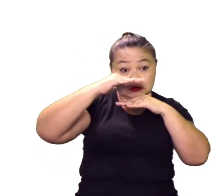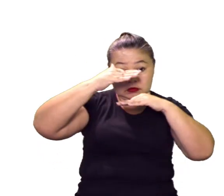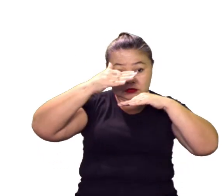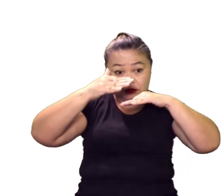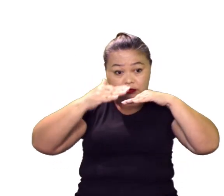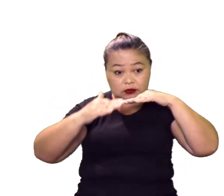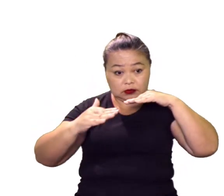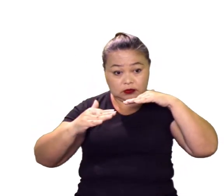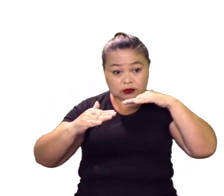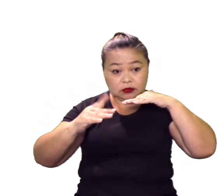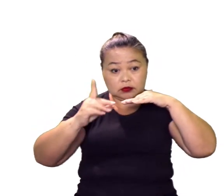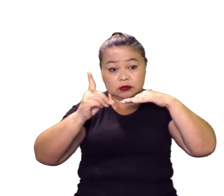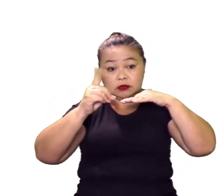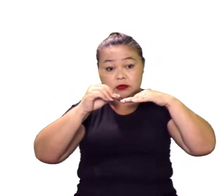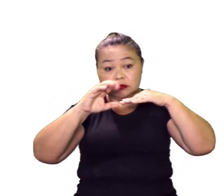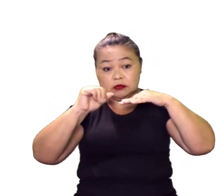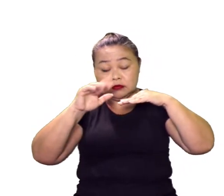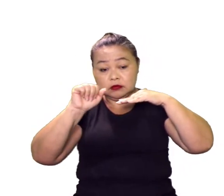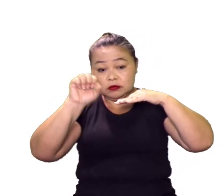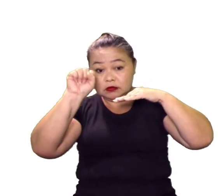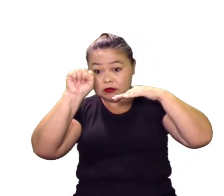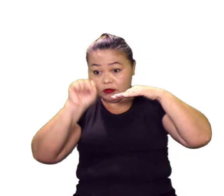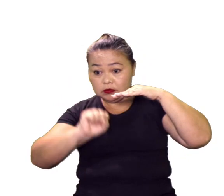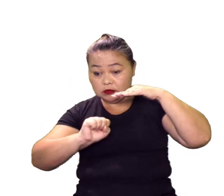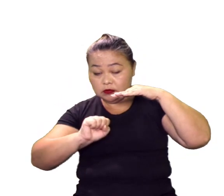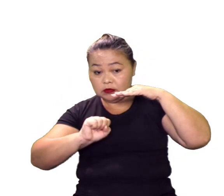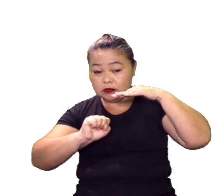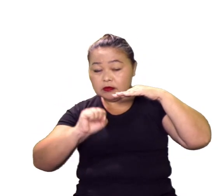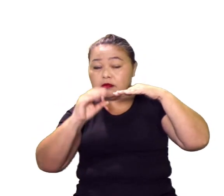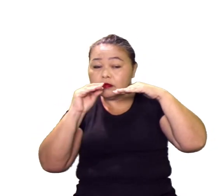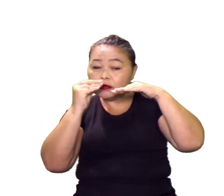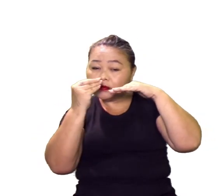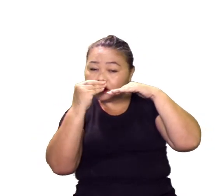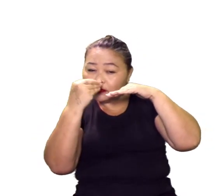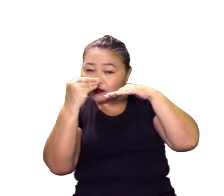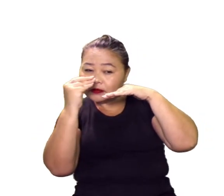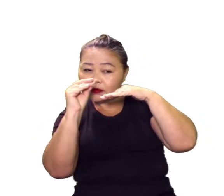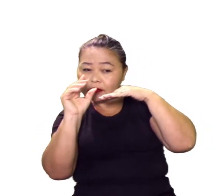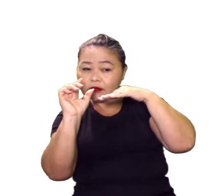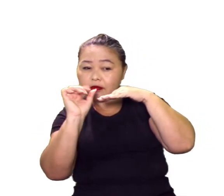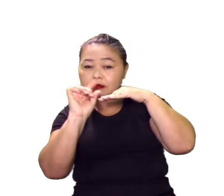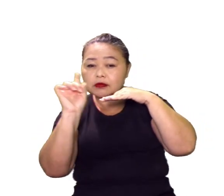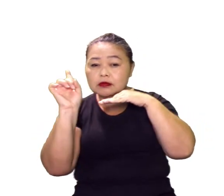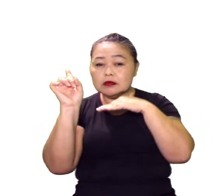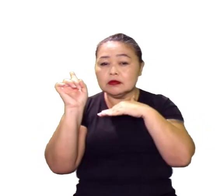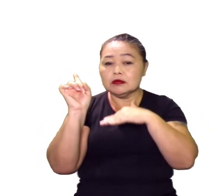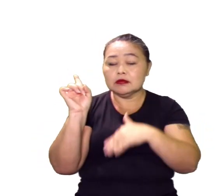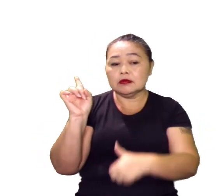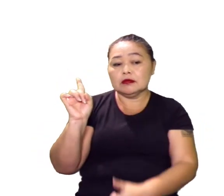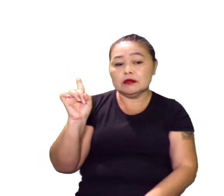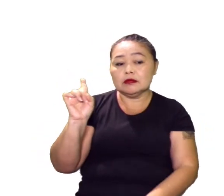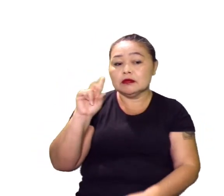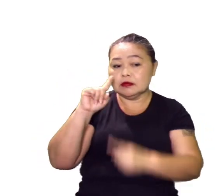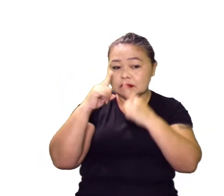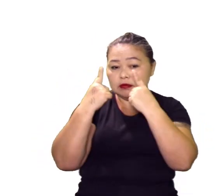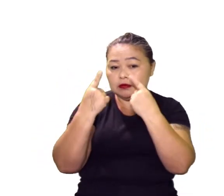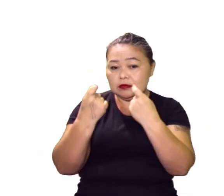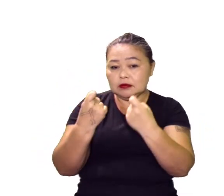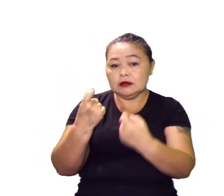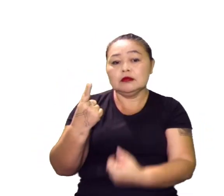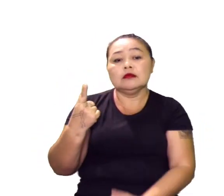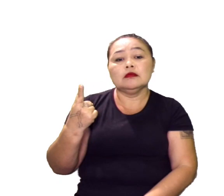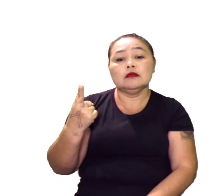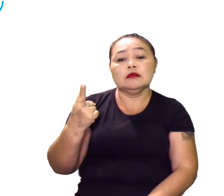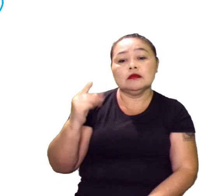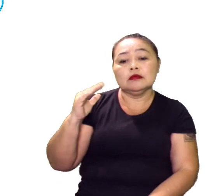Planalto dissecados do sul da Amazônia. São pequenos trechos que nós temos aqui, olha só que interessante.